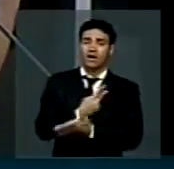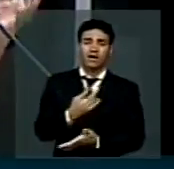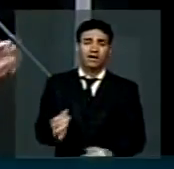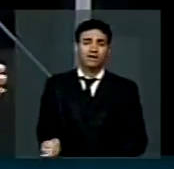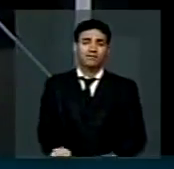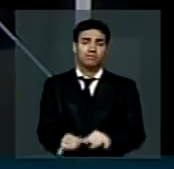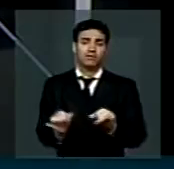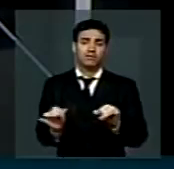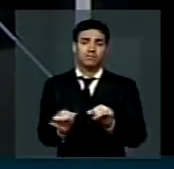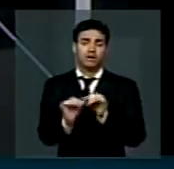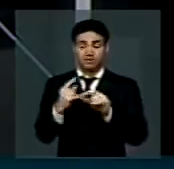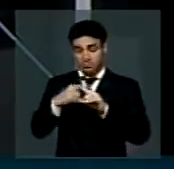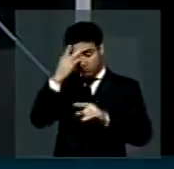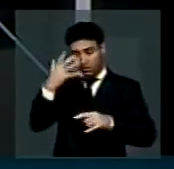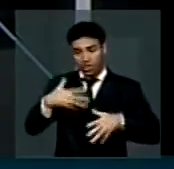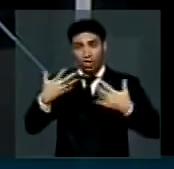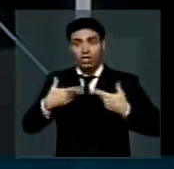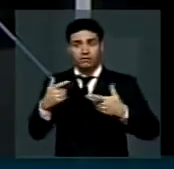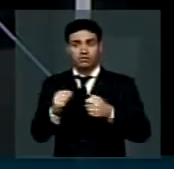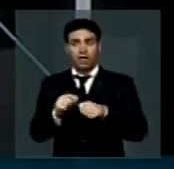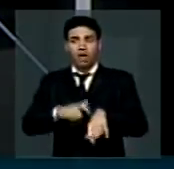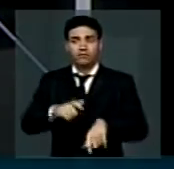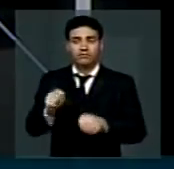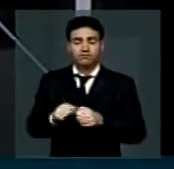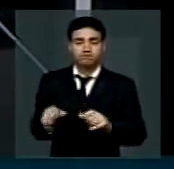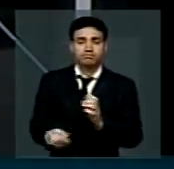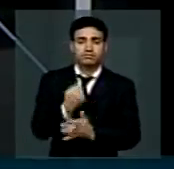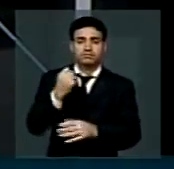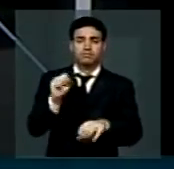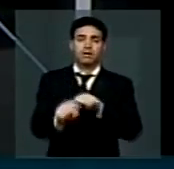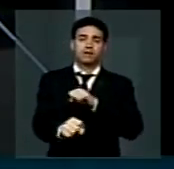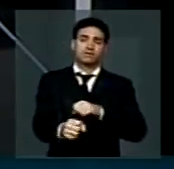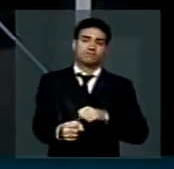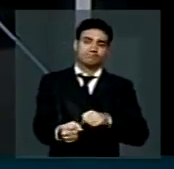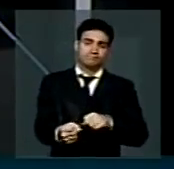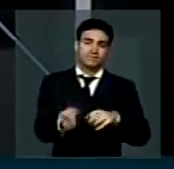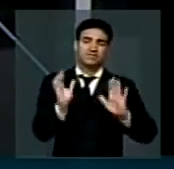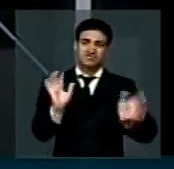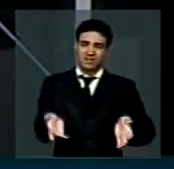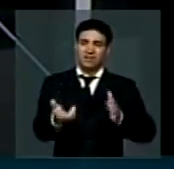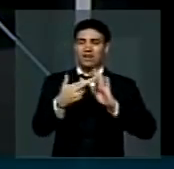e por impulso. Relatório do Conselho Nacional de Justiça